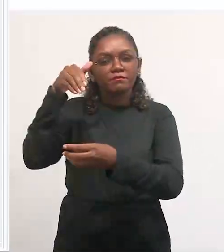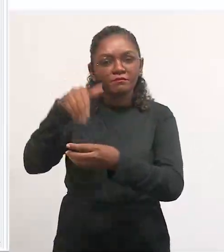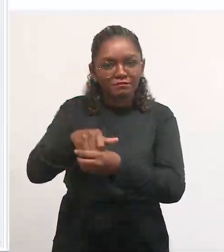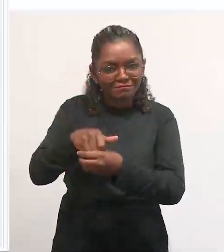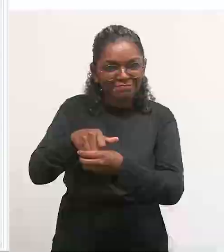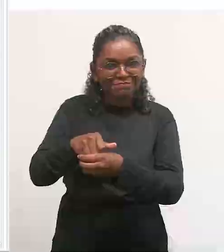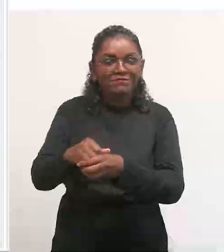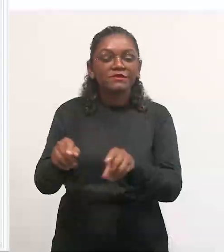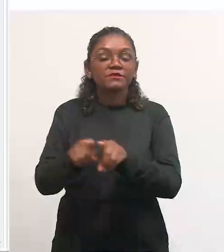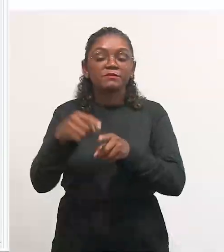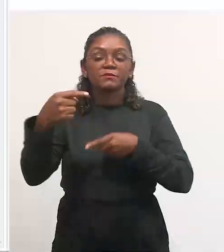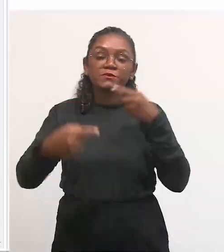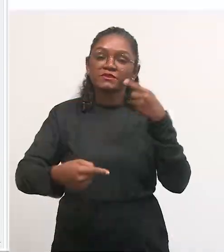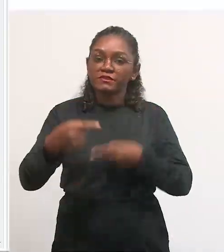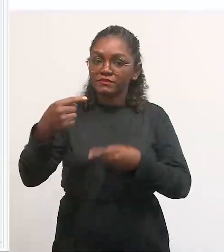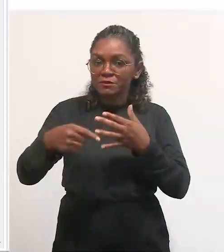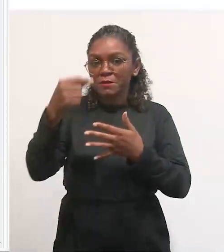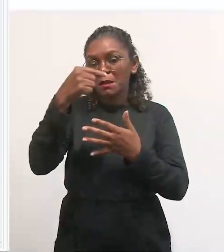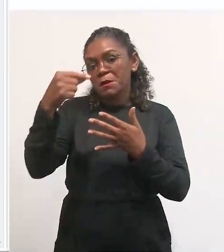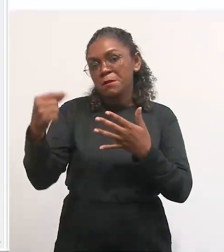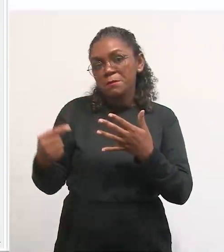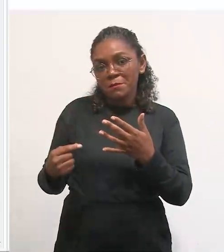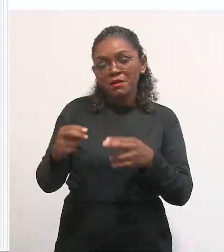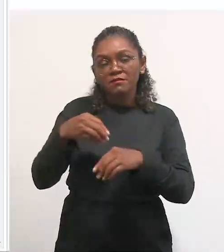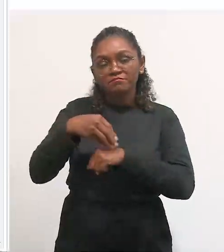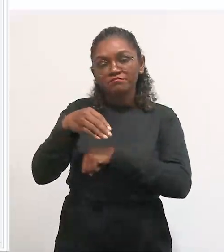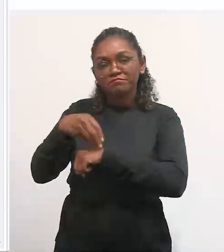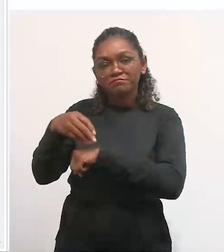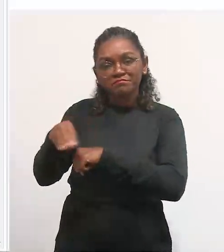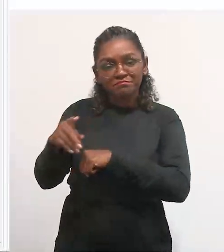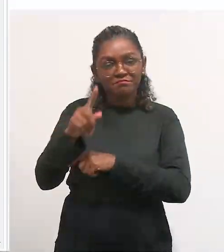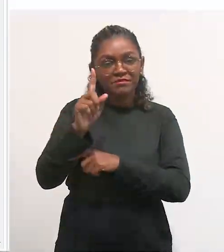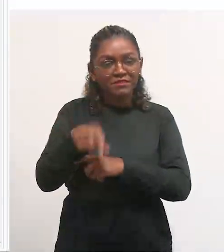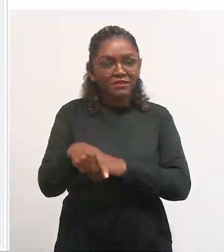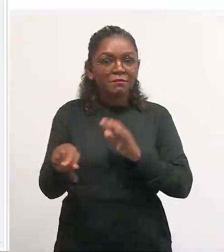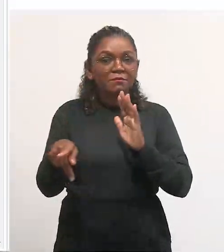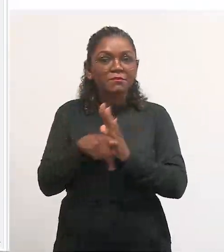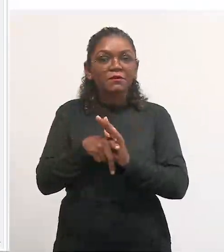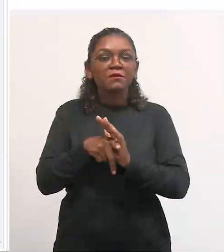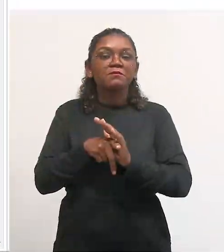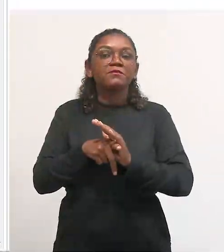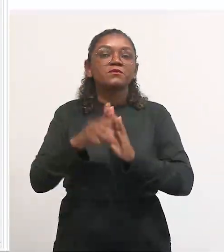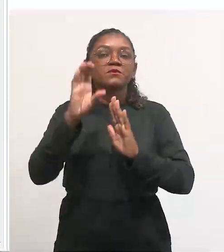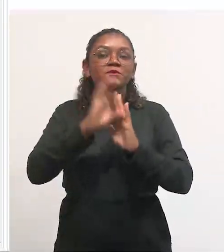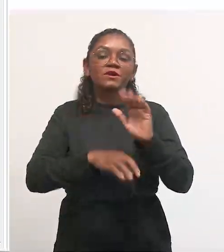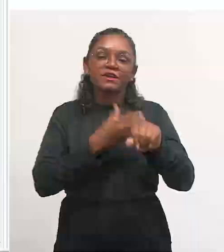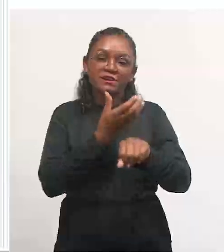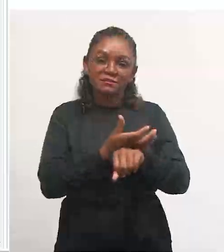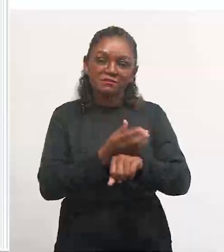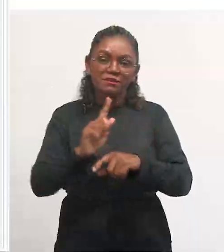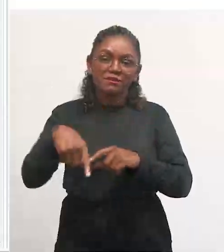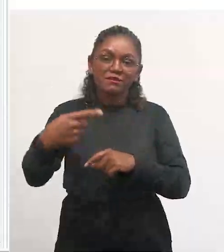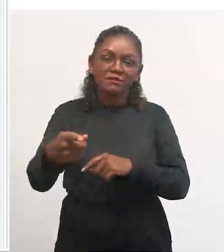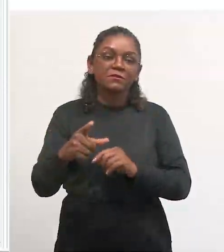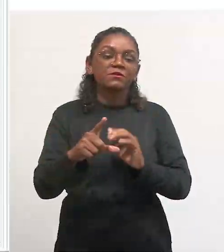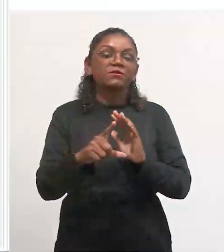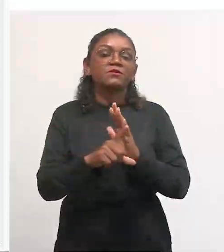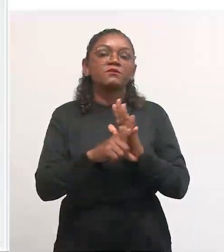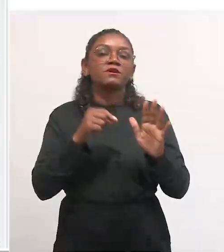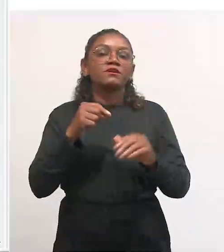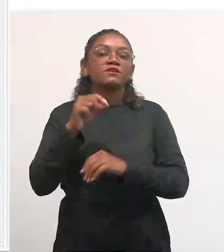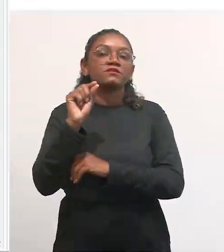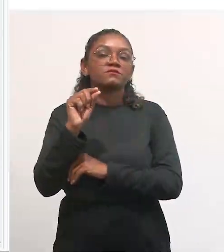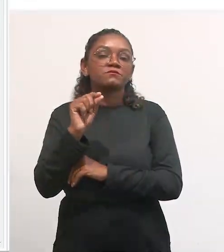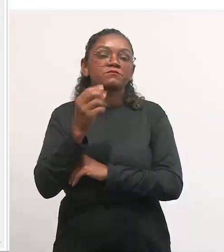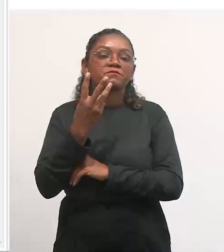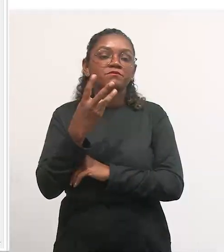a construção desses elementos do currículo. Depois a gente tem o artigo 35, que foi alterado pela legislação. Vocês estão